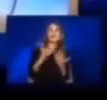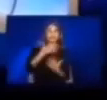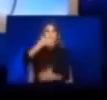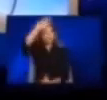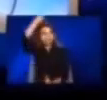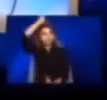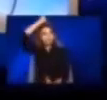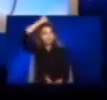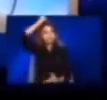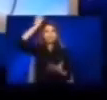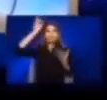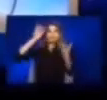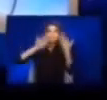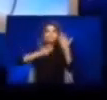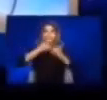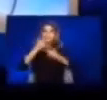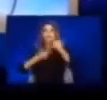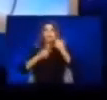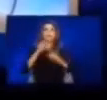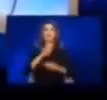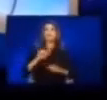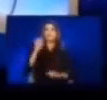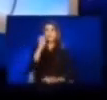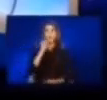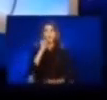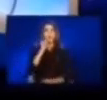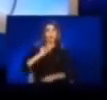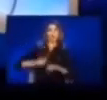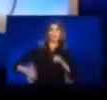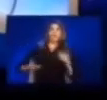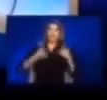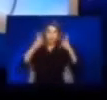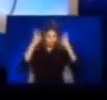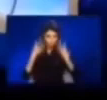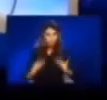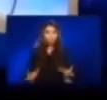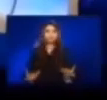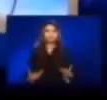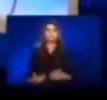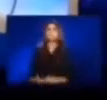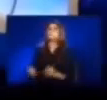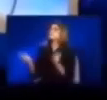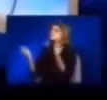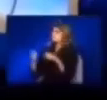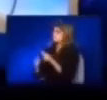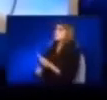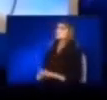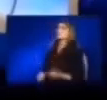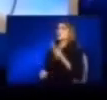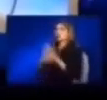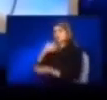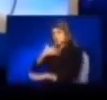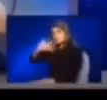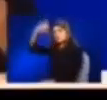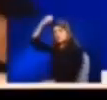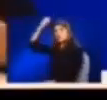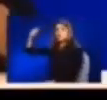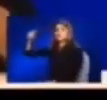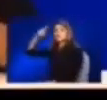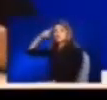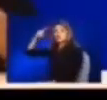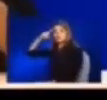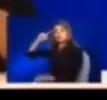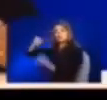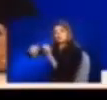prendedor, eu imagino que seja muito útil para a mulher. Nesse caso, não podendo, como é que a mulher faz? Pode usar o prendedor desde que